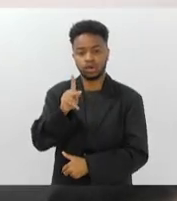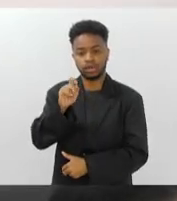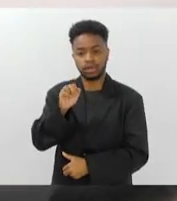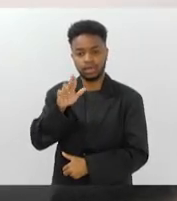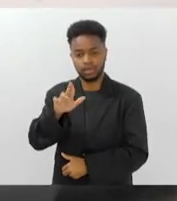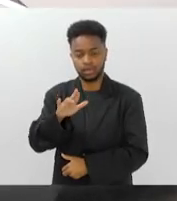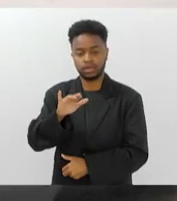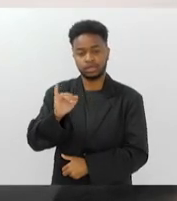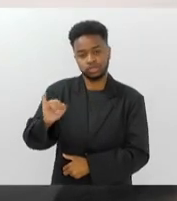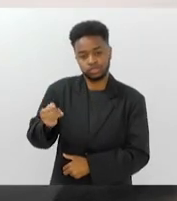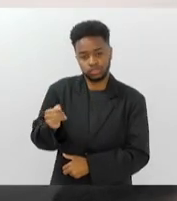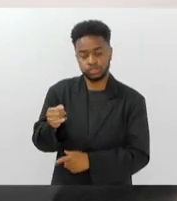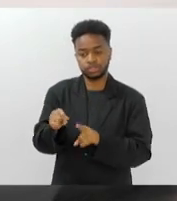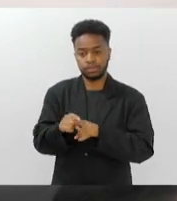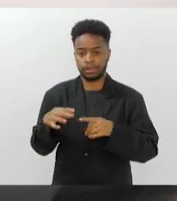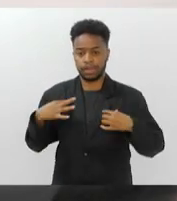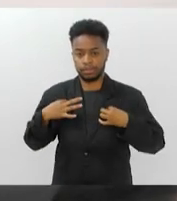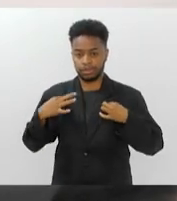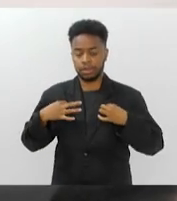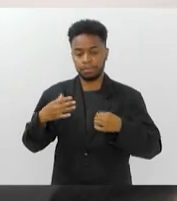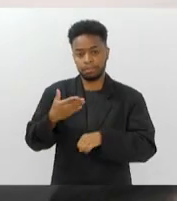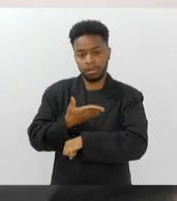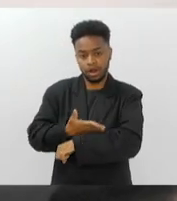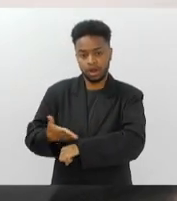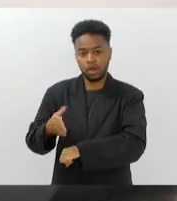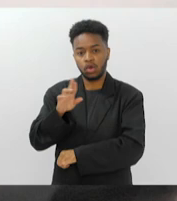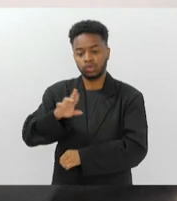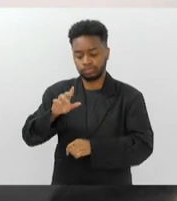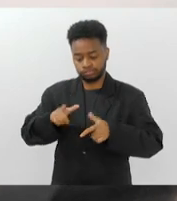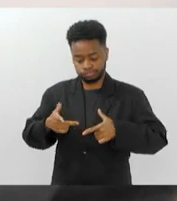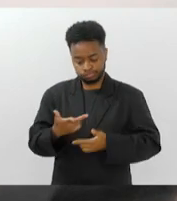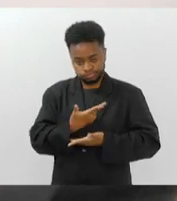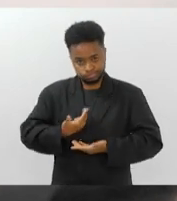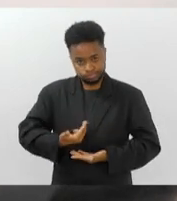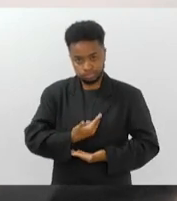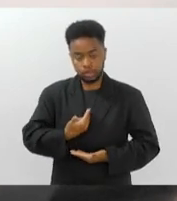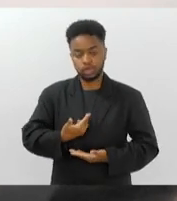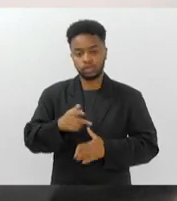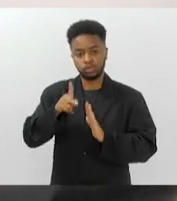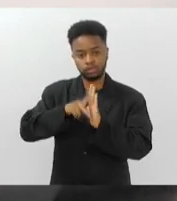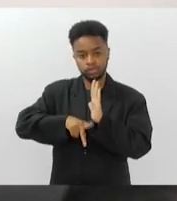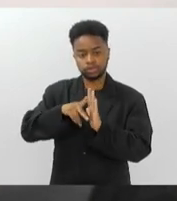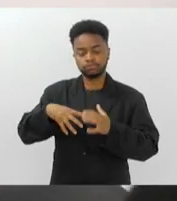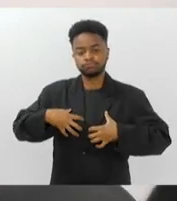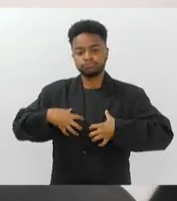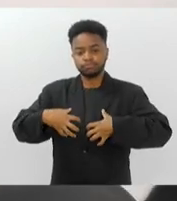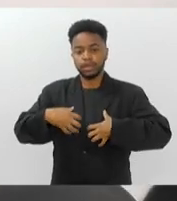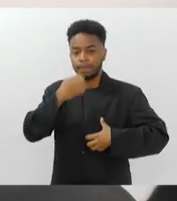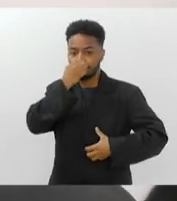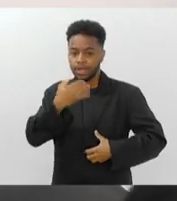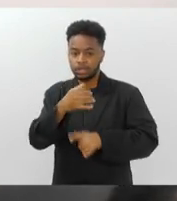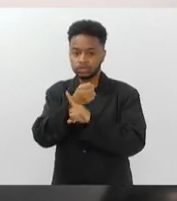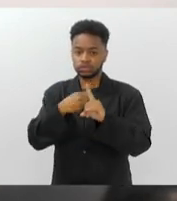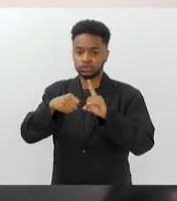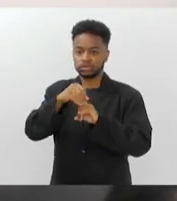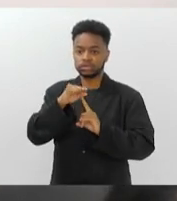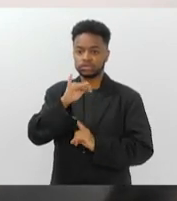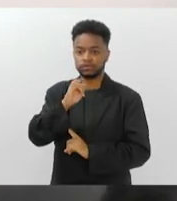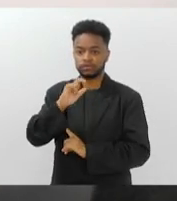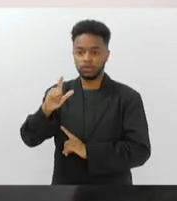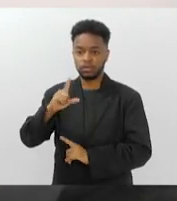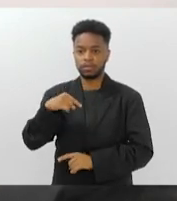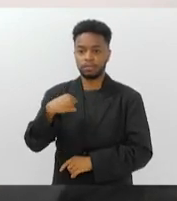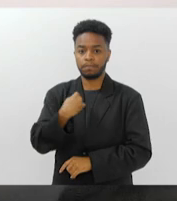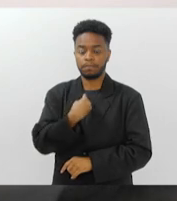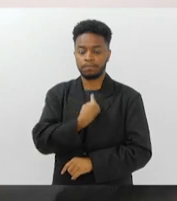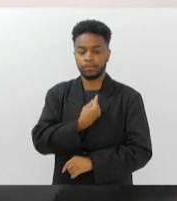camisa aonde que branca com o logo do projeto respire bem sociedade civil na luta contra a tuberculose que foi